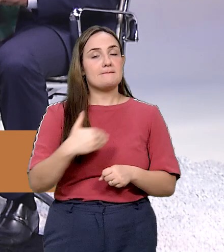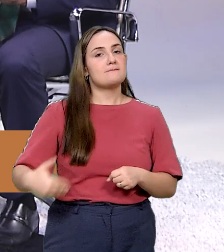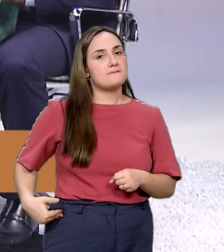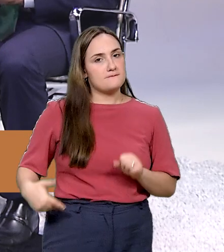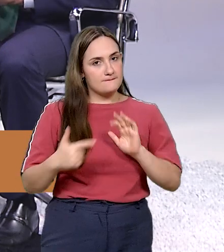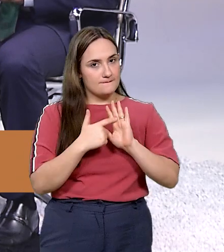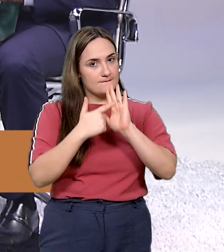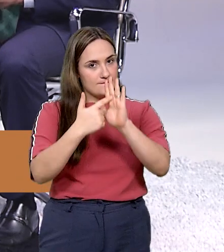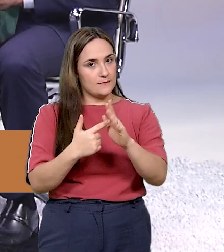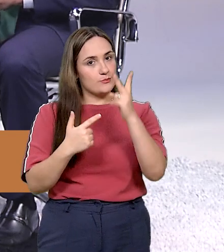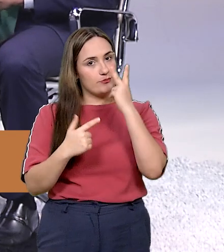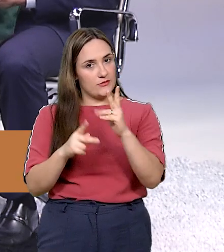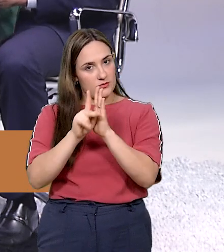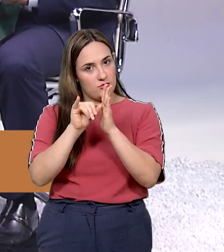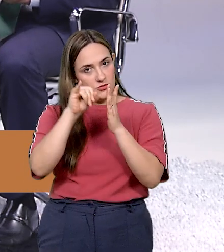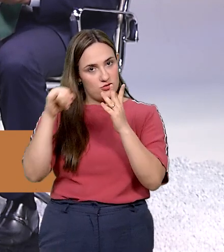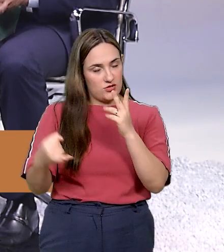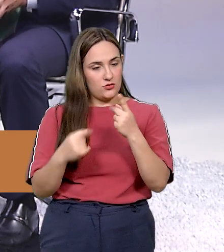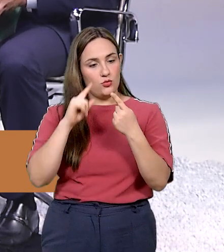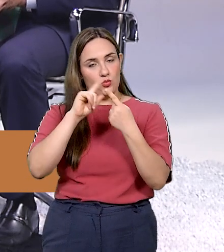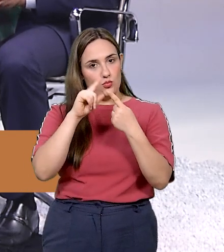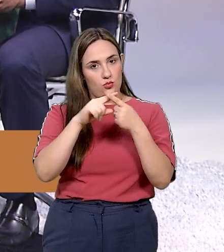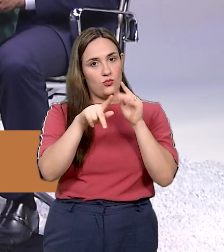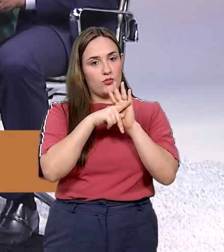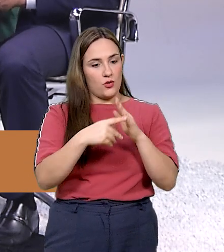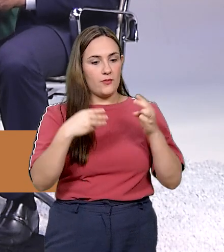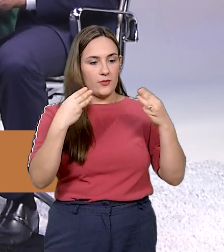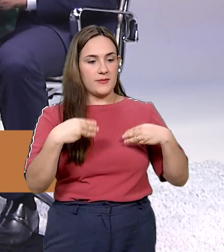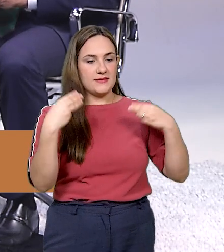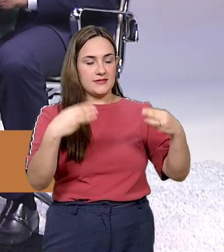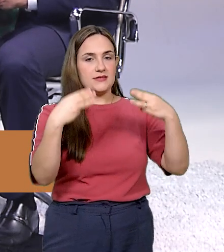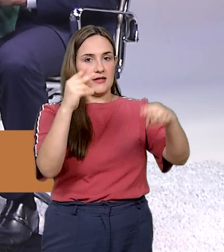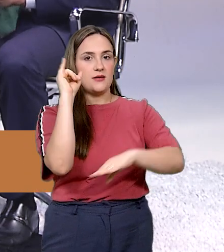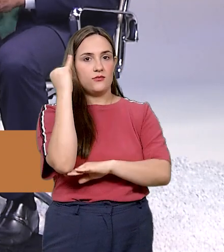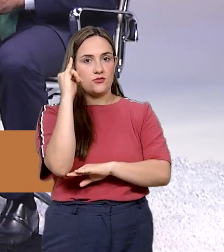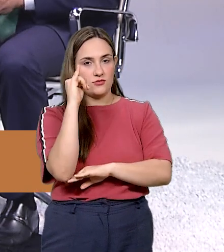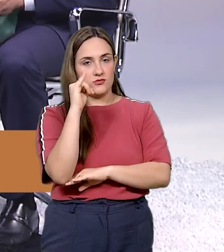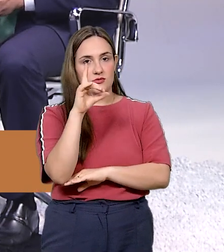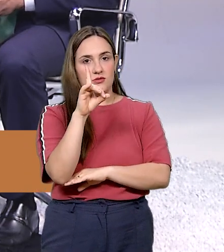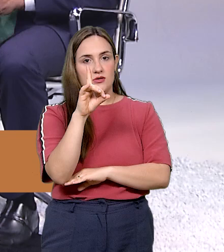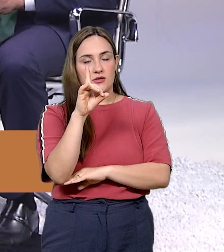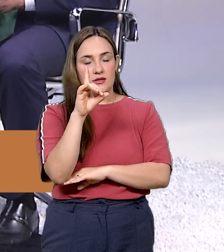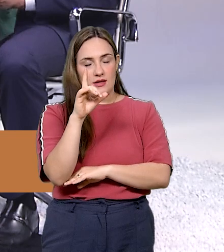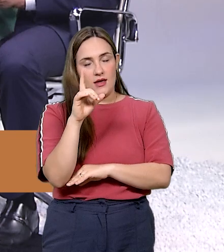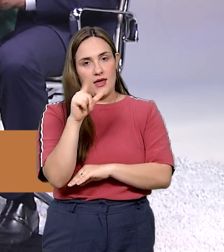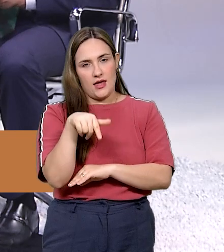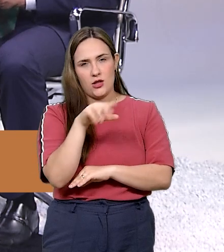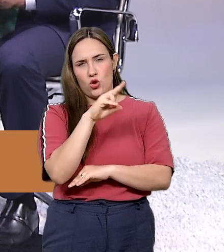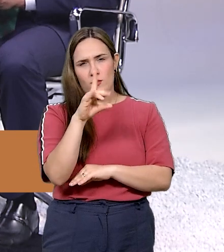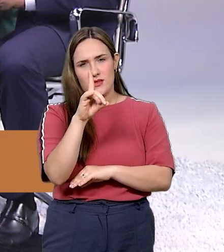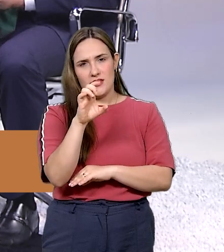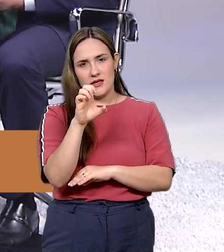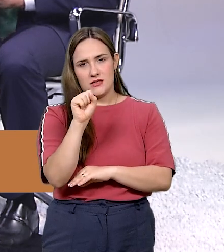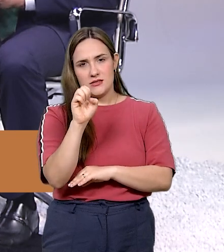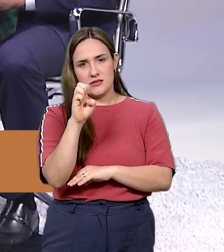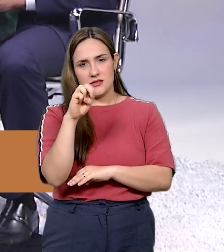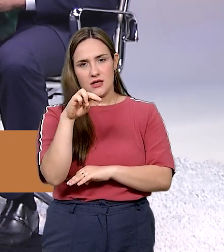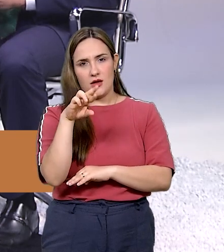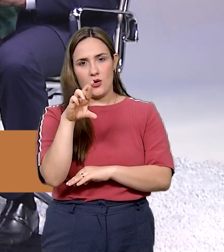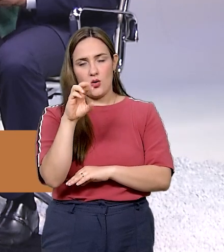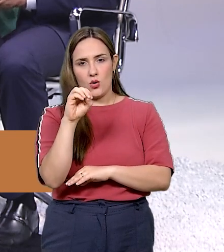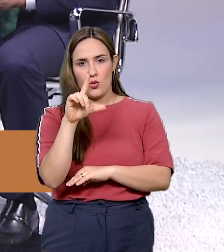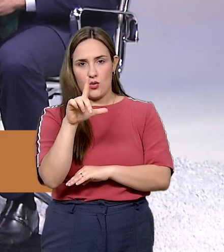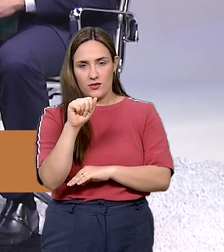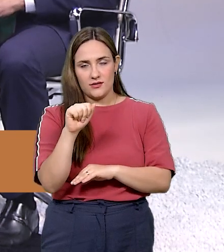apresentou 2 programas. Um pelo Ministério da Fazenda, que é o programa Desenrola, e o outro pelo Ministério da Justiça,